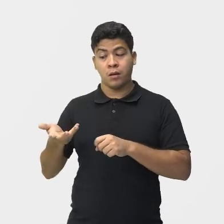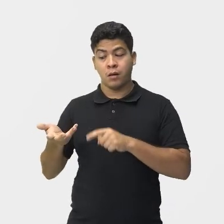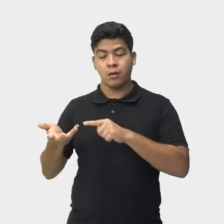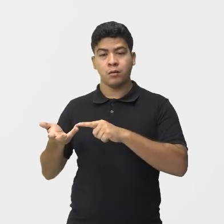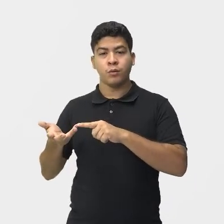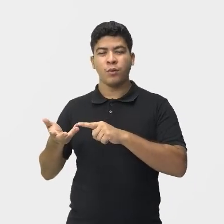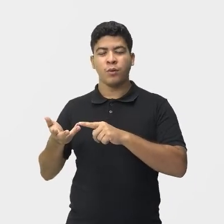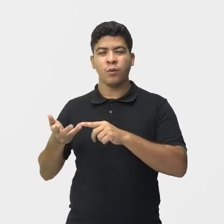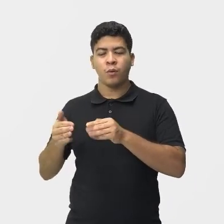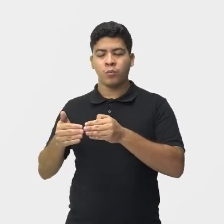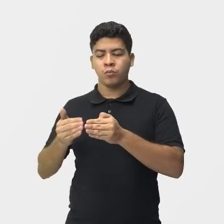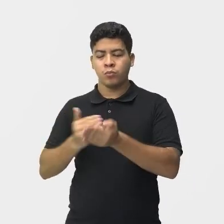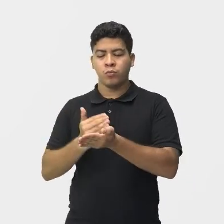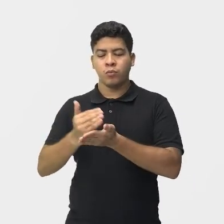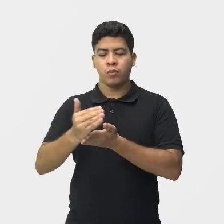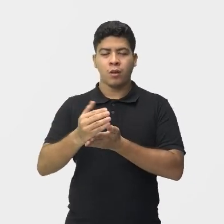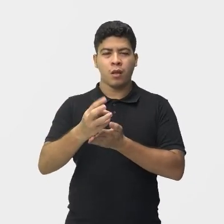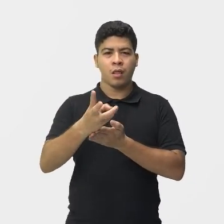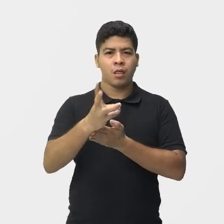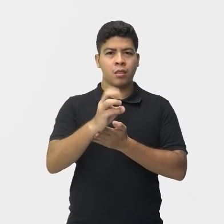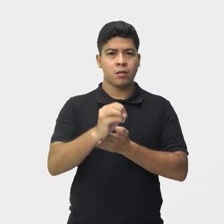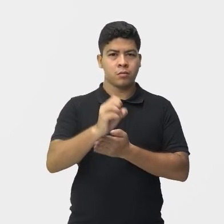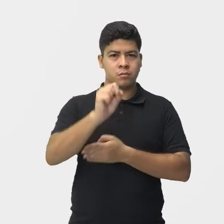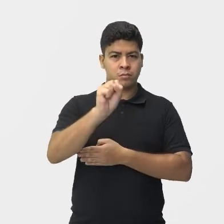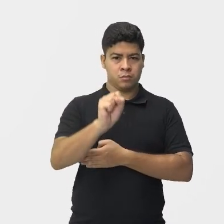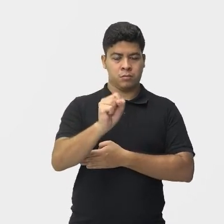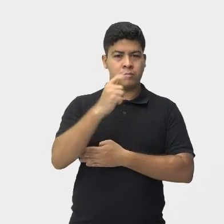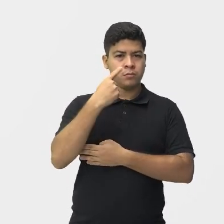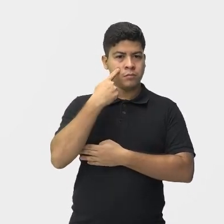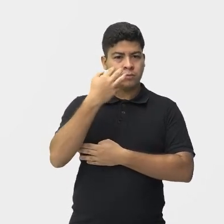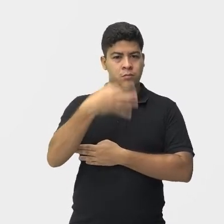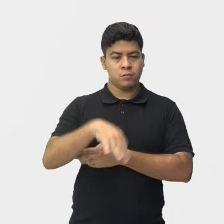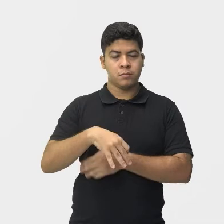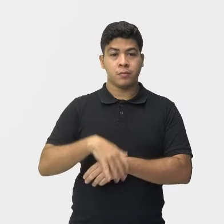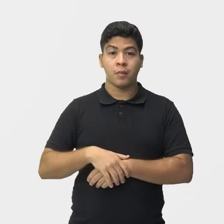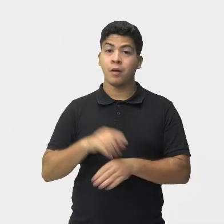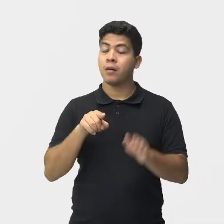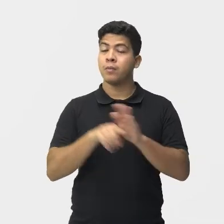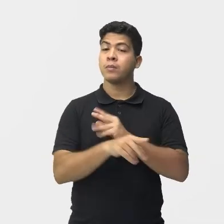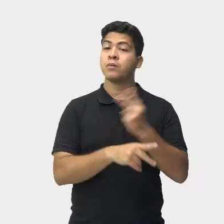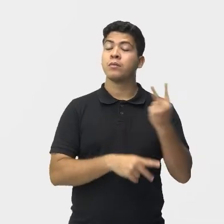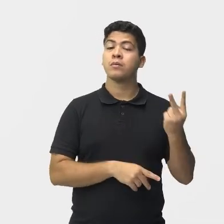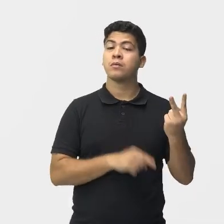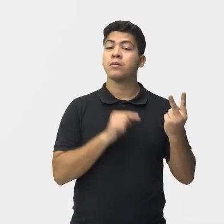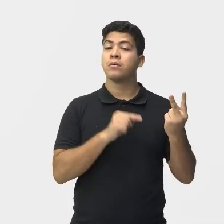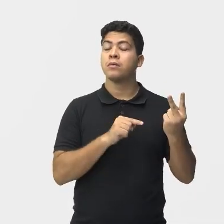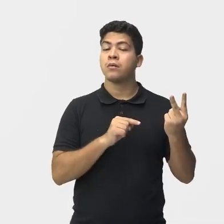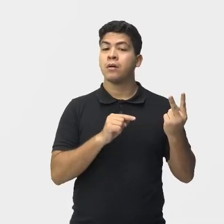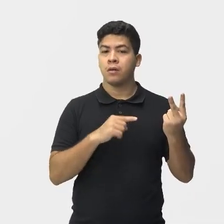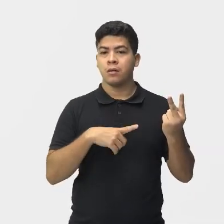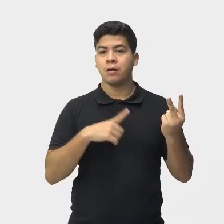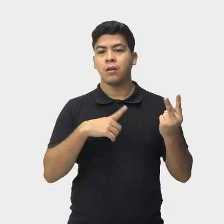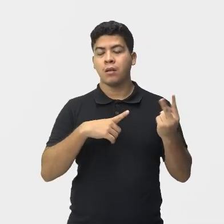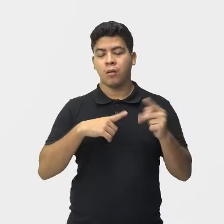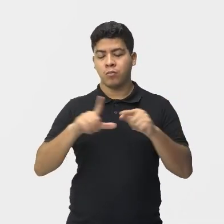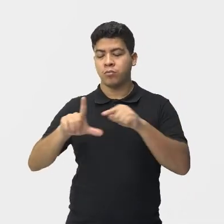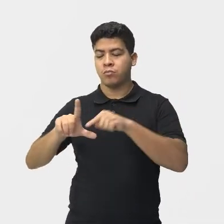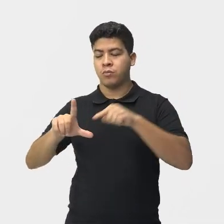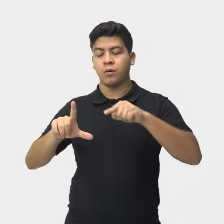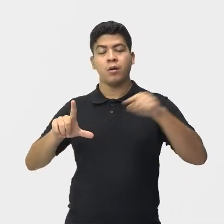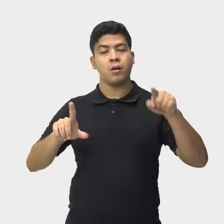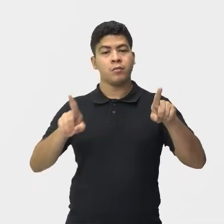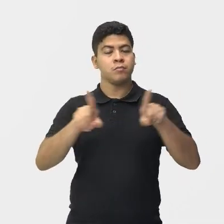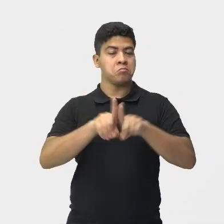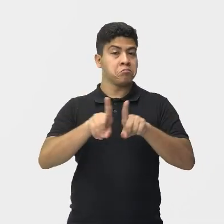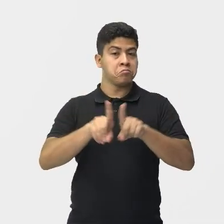primeiros 30 segundos de movimento. Na questão número 2, você tem aí o gráfico também da velocidade pelo tempo.